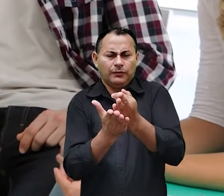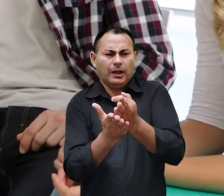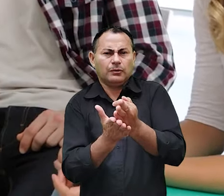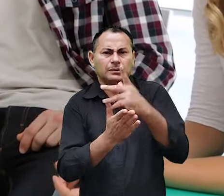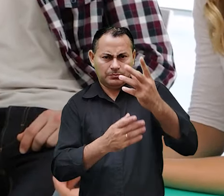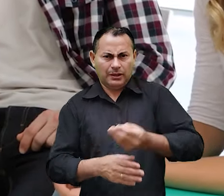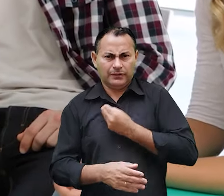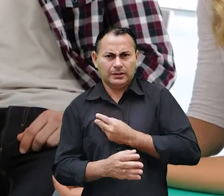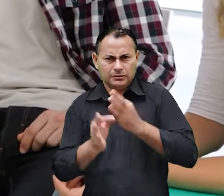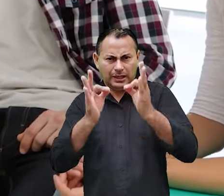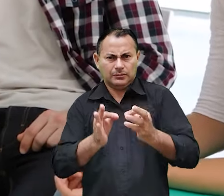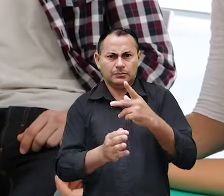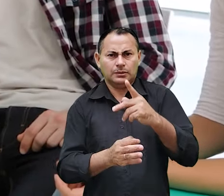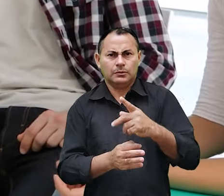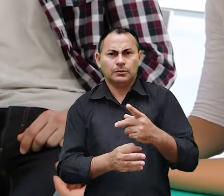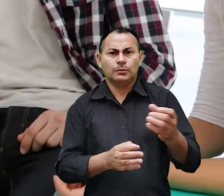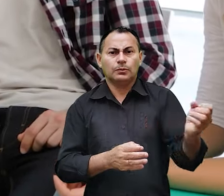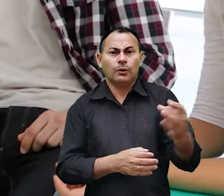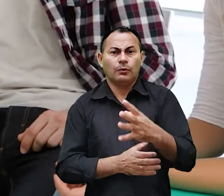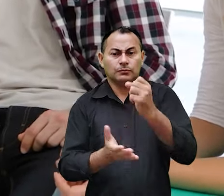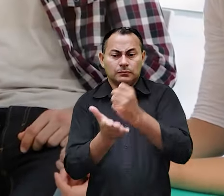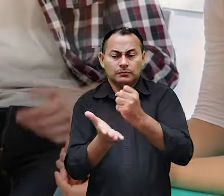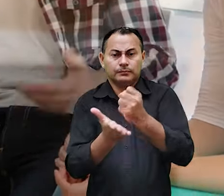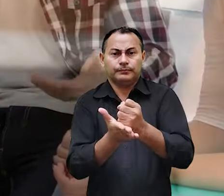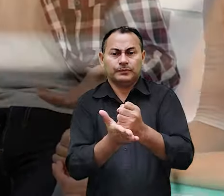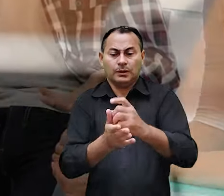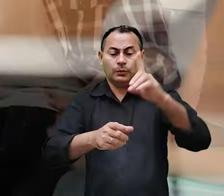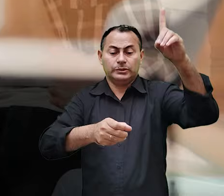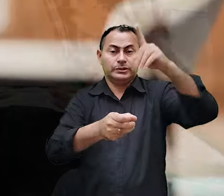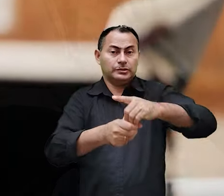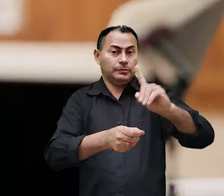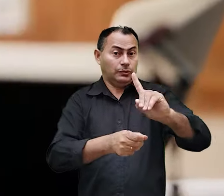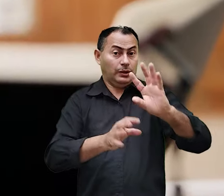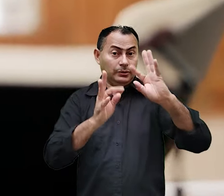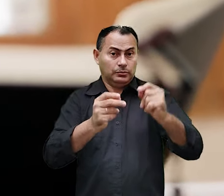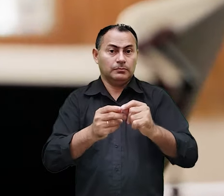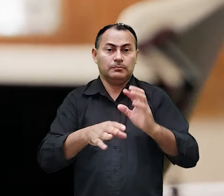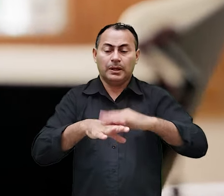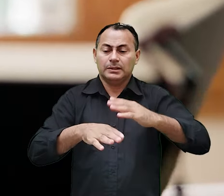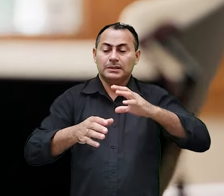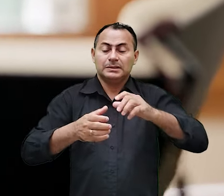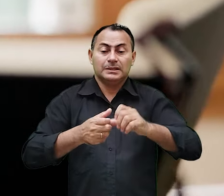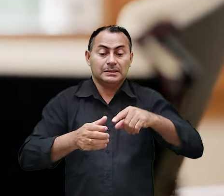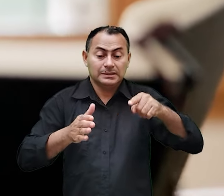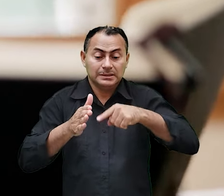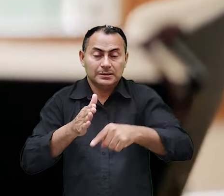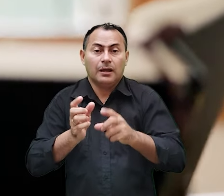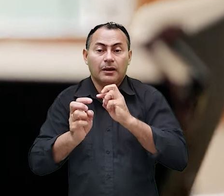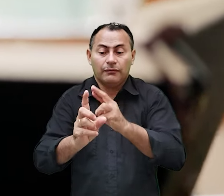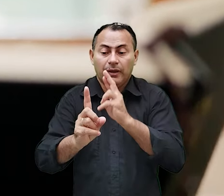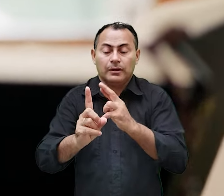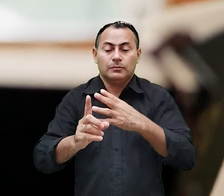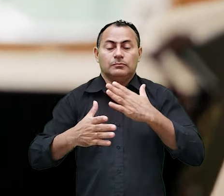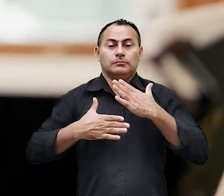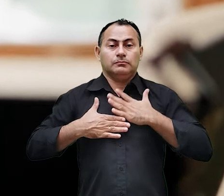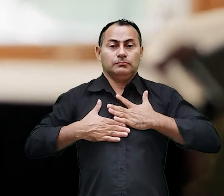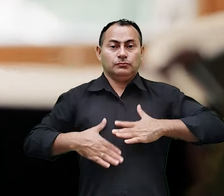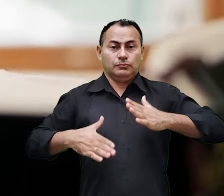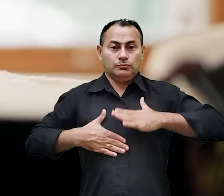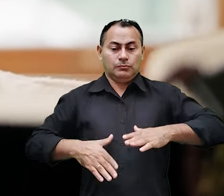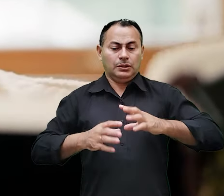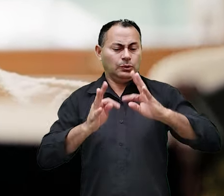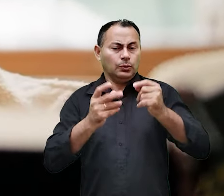sido um mordomo fiel da sua vida? No Novo Testamento aprendemos que o dízimo não é tudo. A questão é mais abrangente e